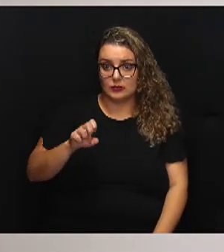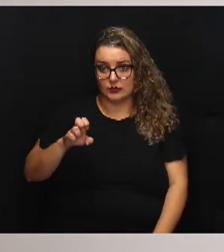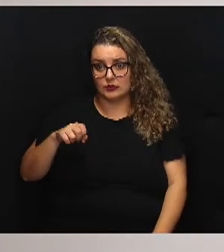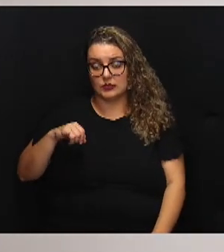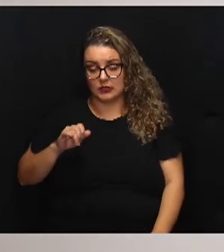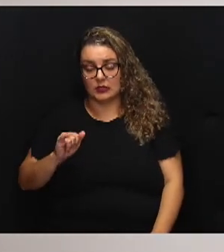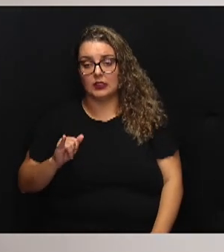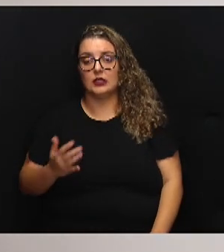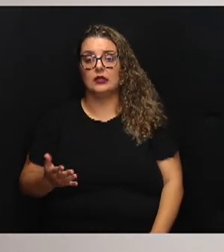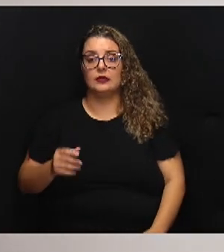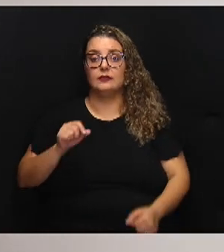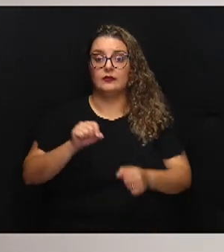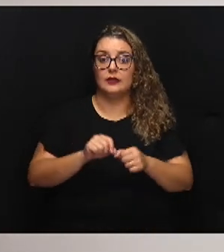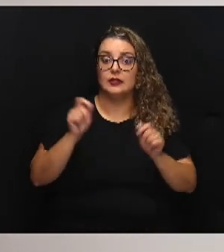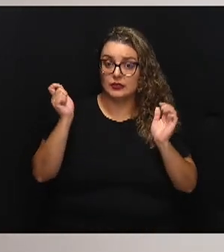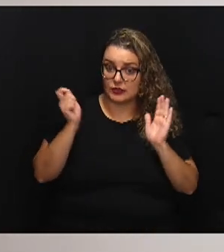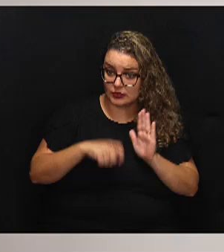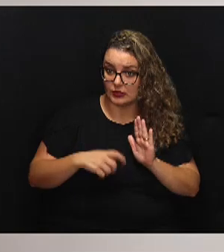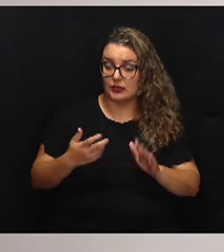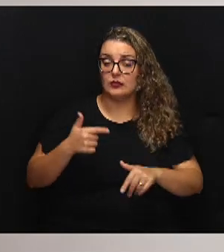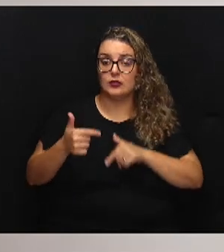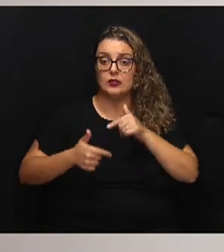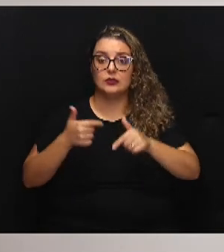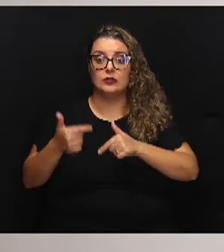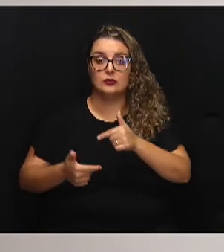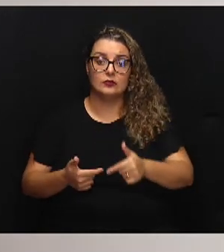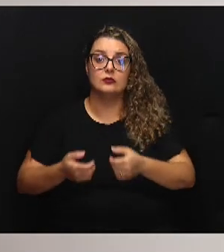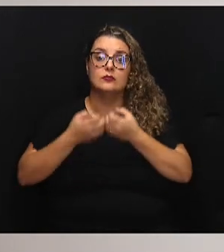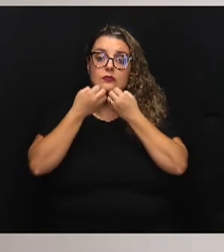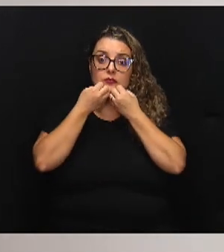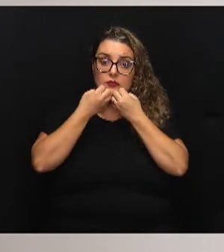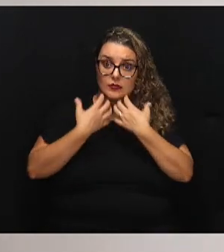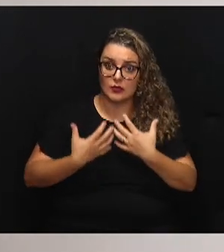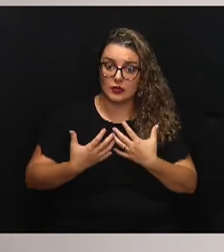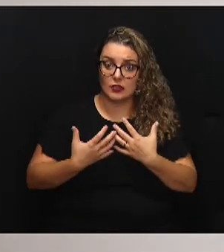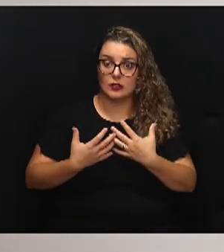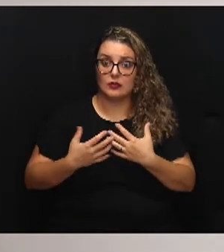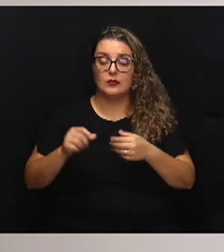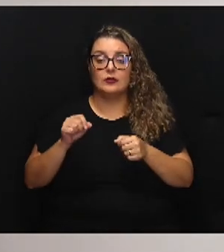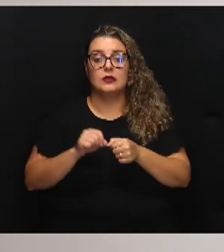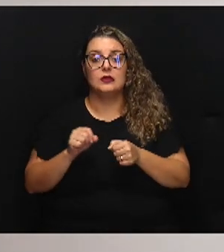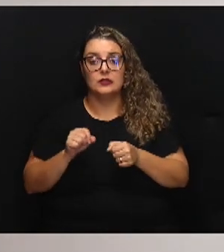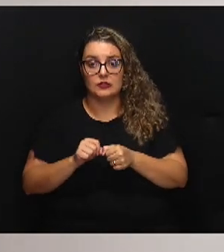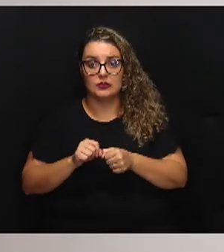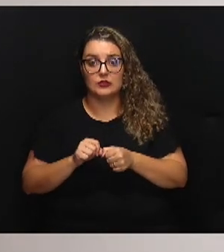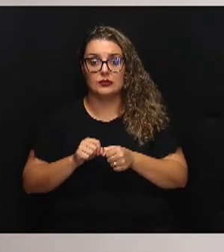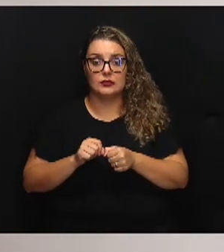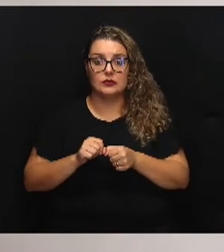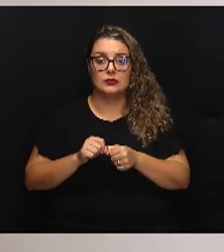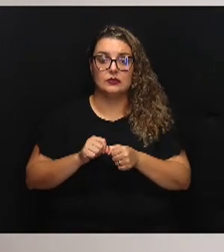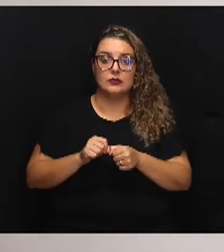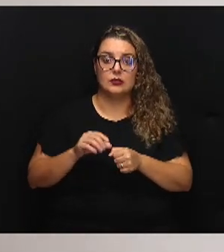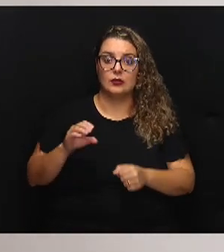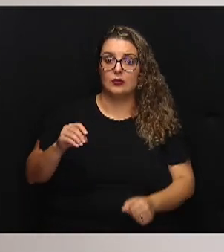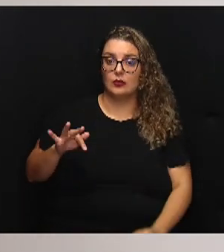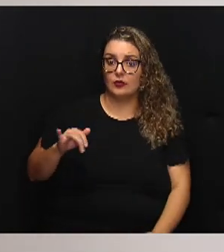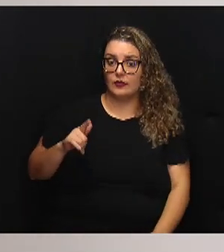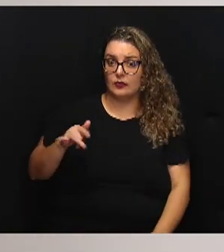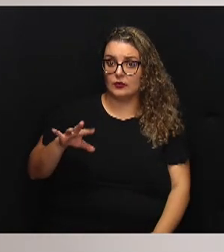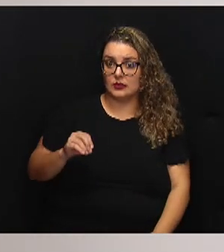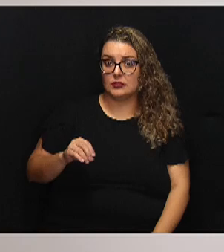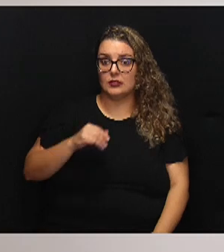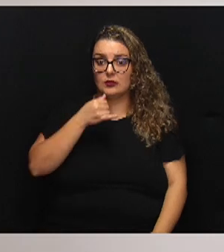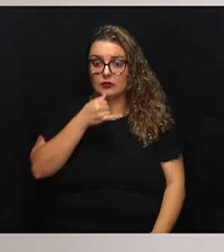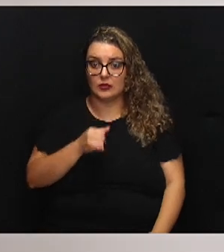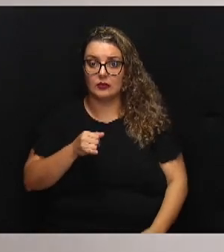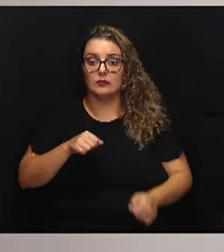faz efetivamente um trabalho muito bom de realização, de configuração de eficiência energética para